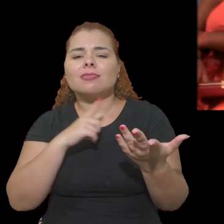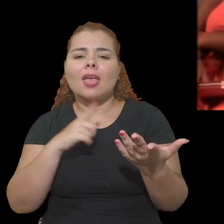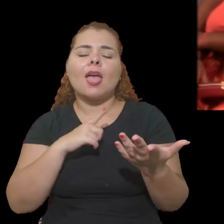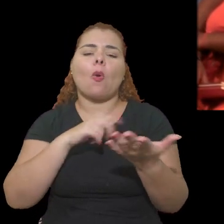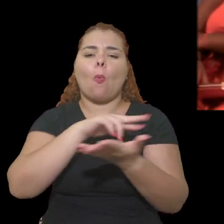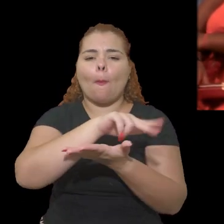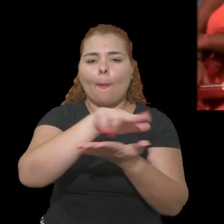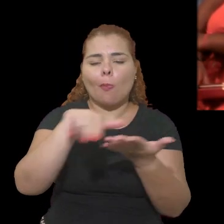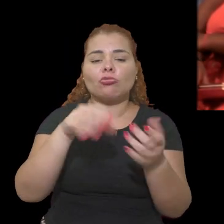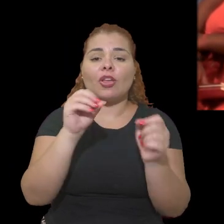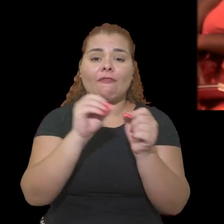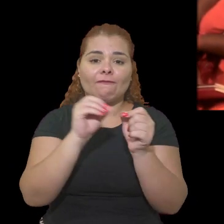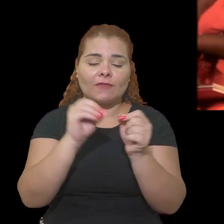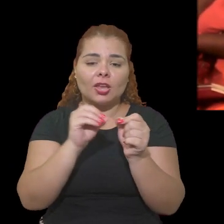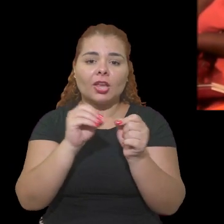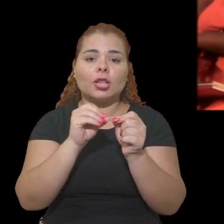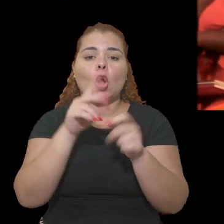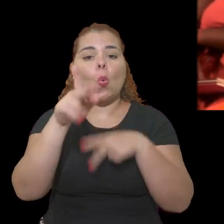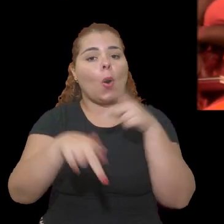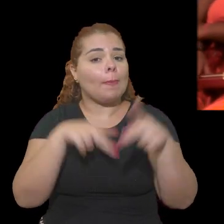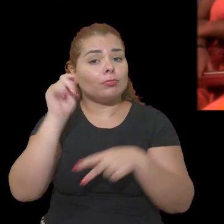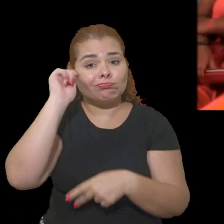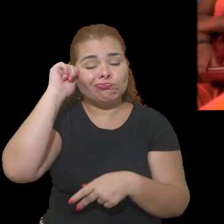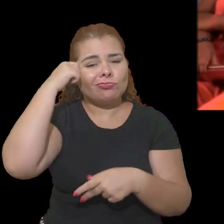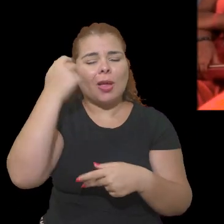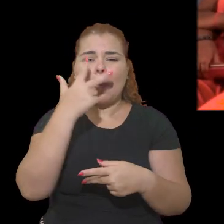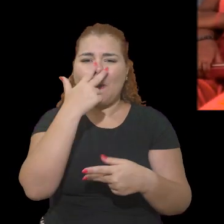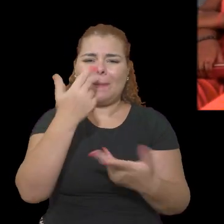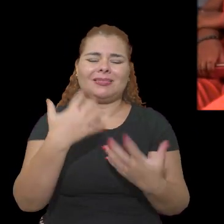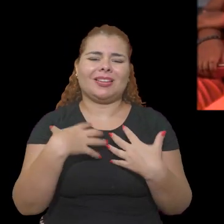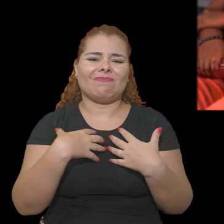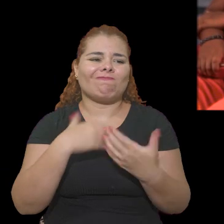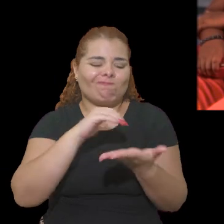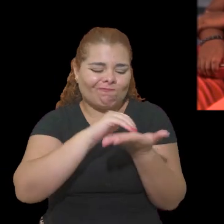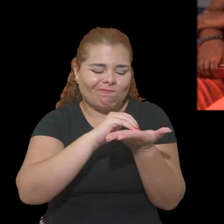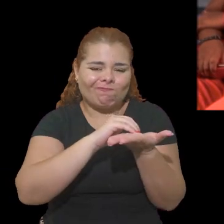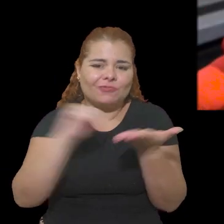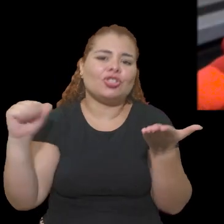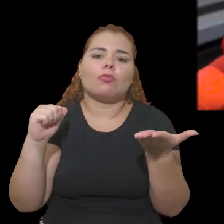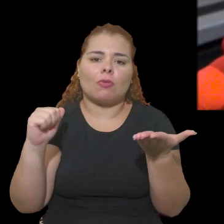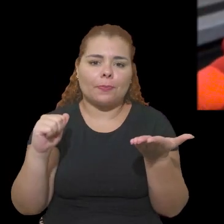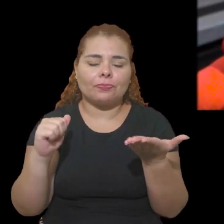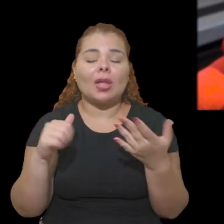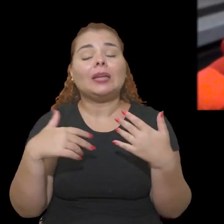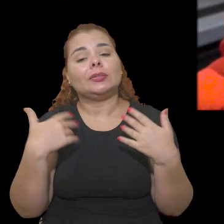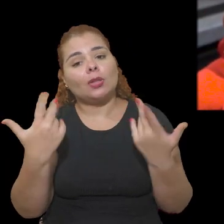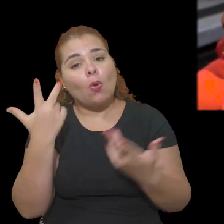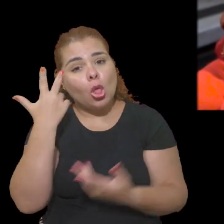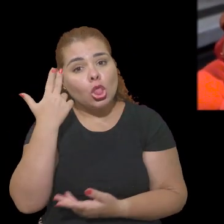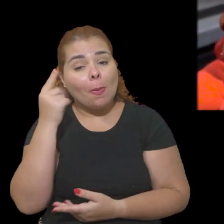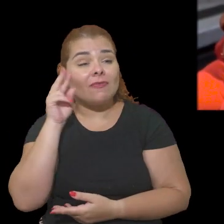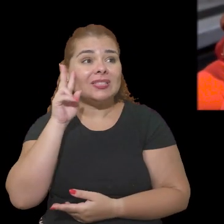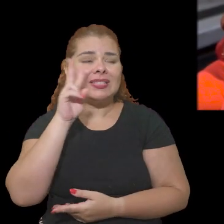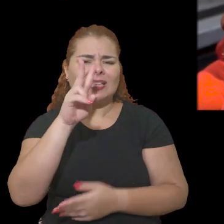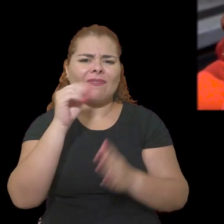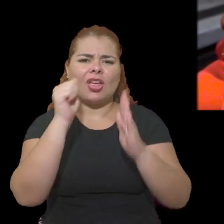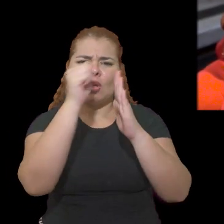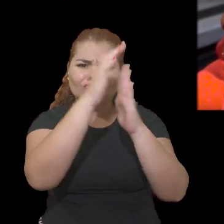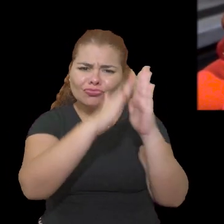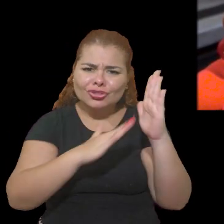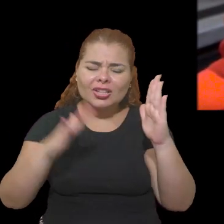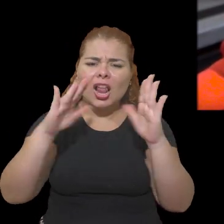que foram feitas, principalmente com a população negra, foi tirando da gente essa propriedade, assim. Então, é comum hoje você ver os terreiros